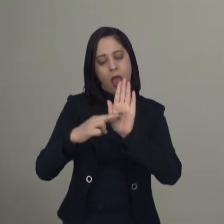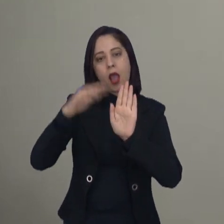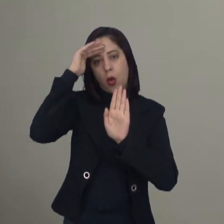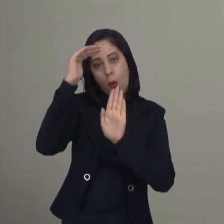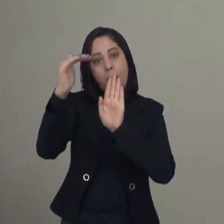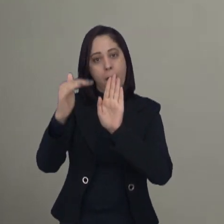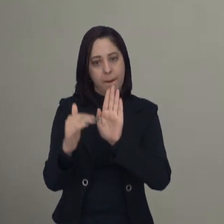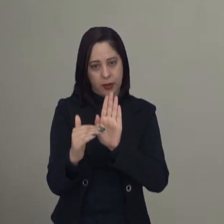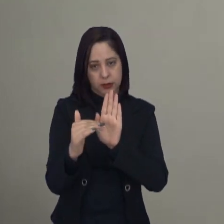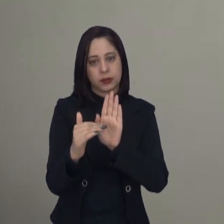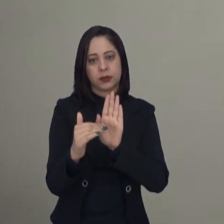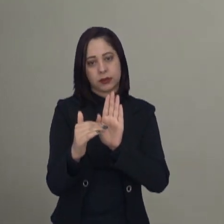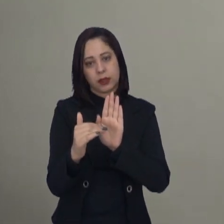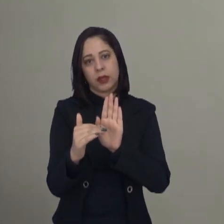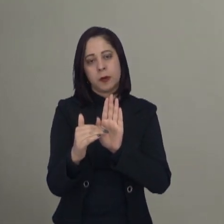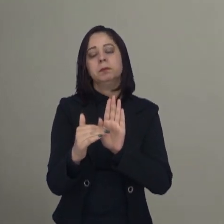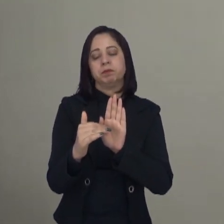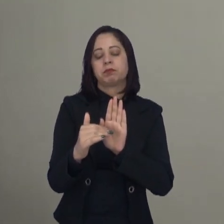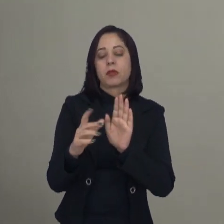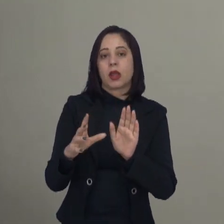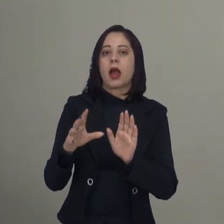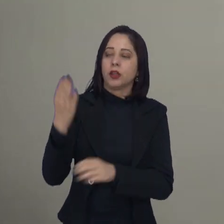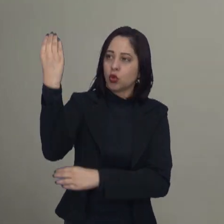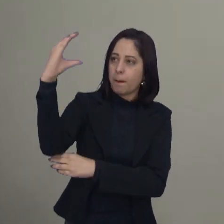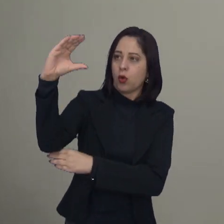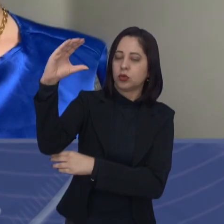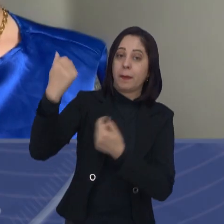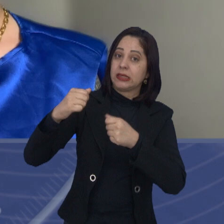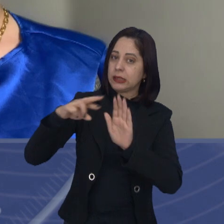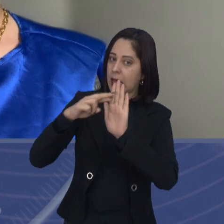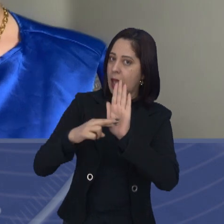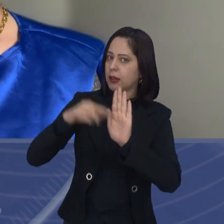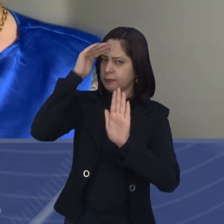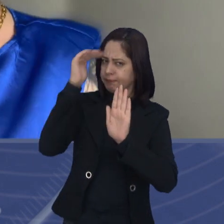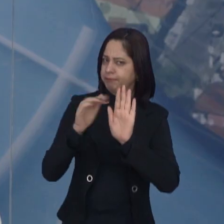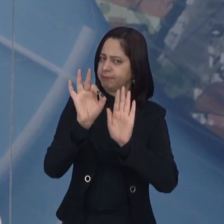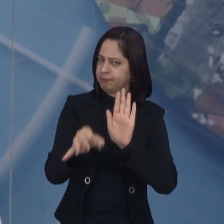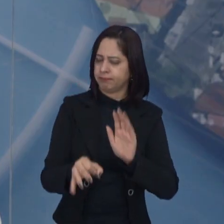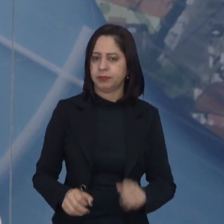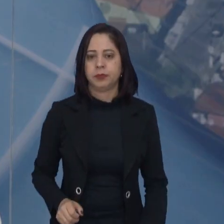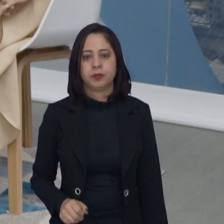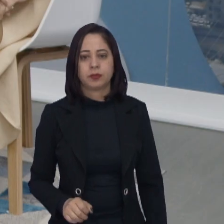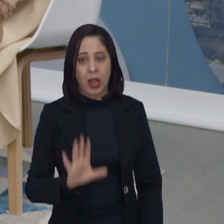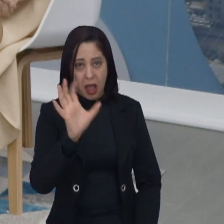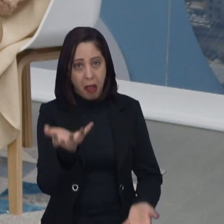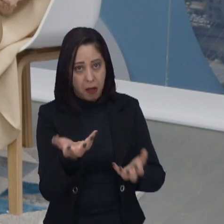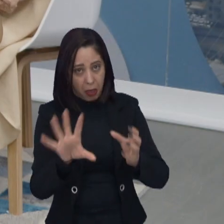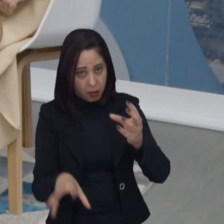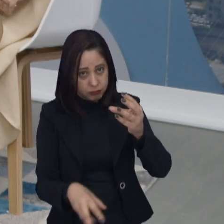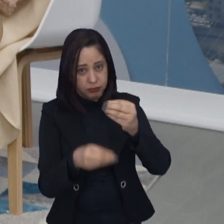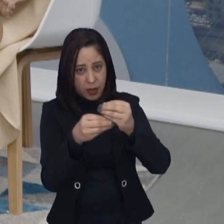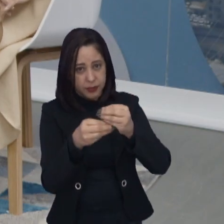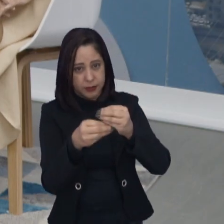colocando dentro dos nossos posts aquilo que é obrigatório. Camila, você quer pontuar alguma coisa, né, para ter